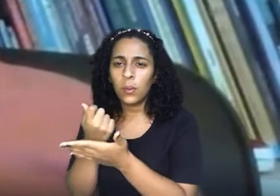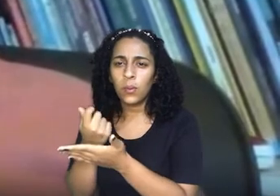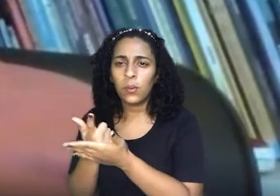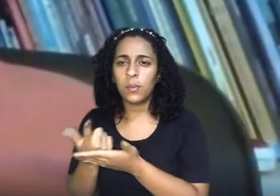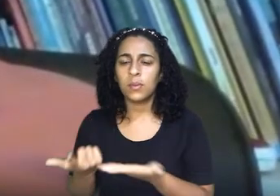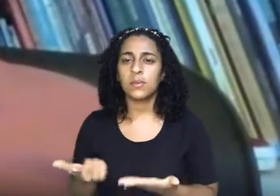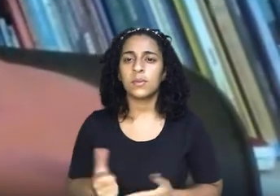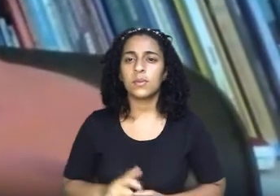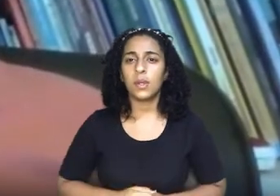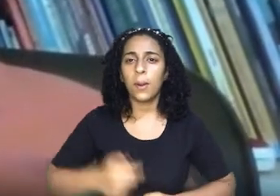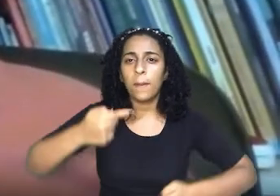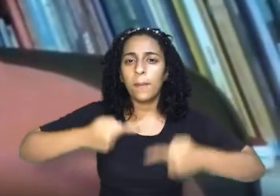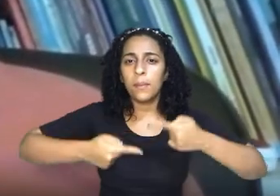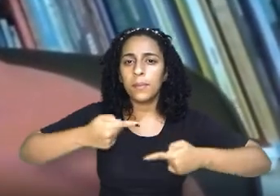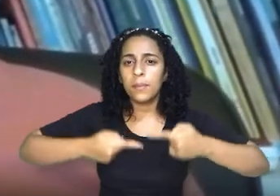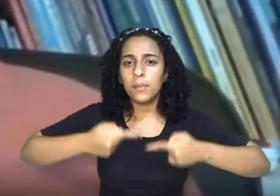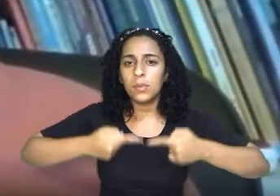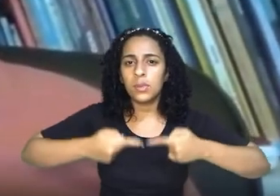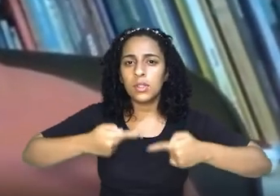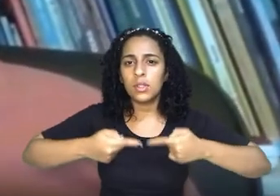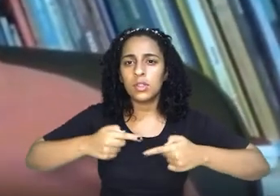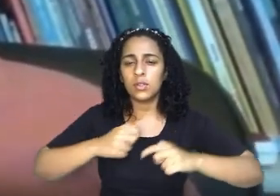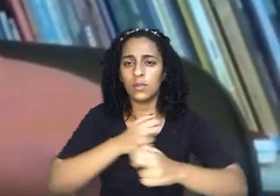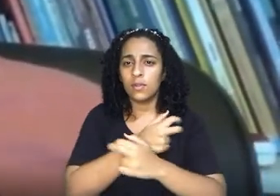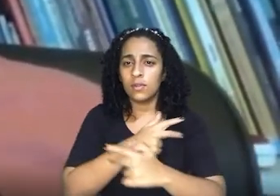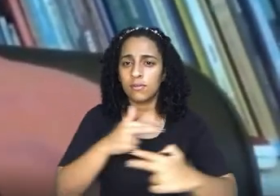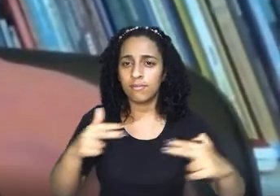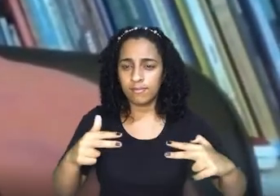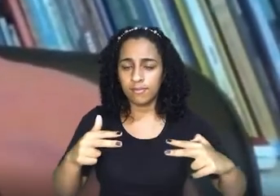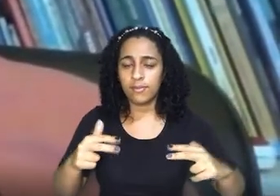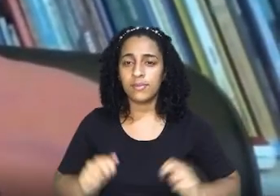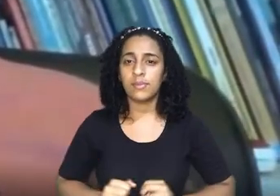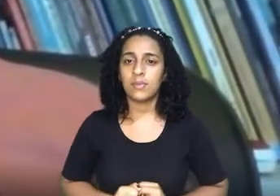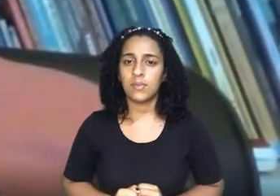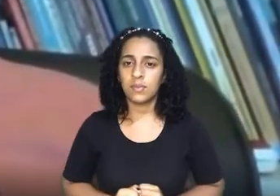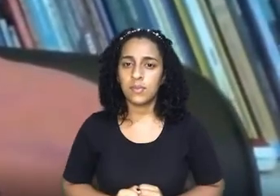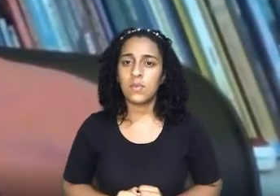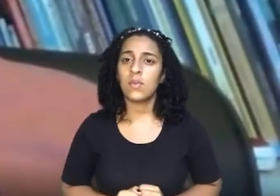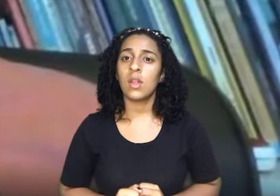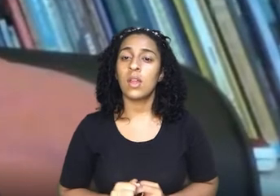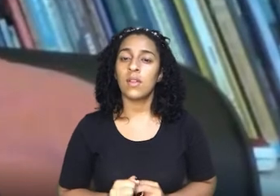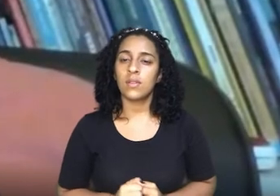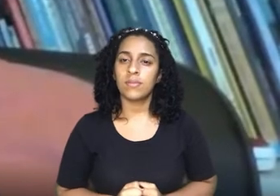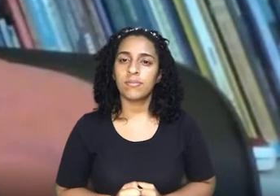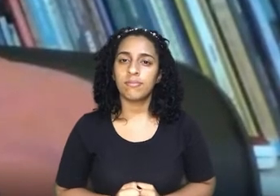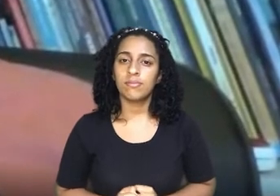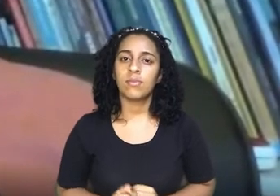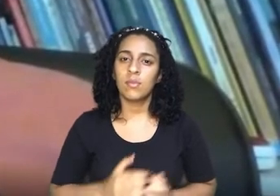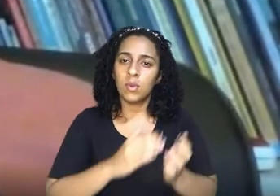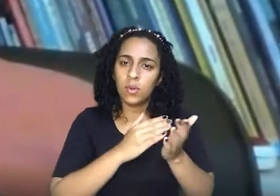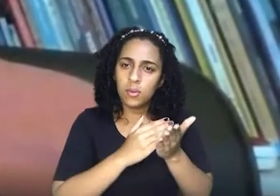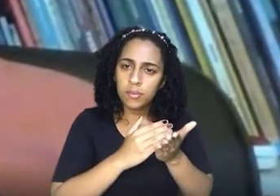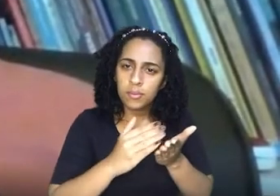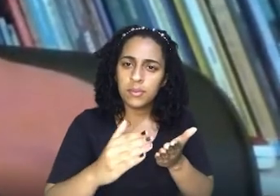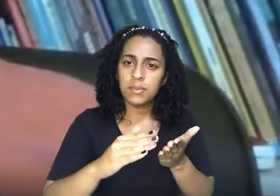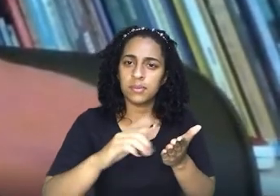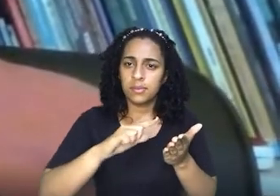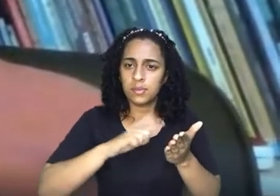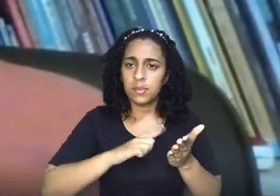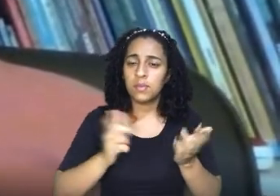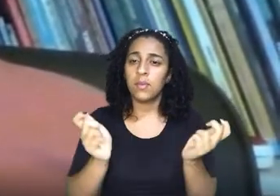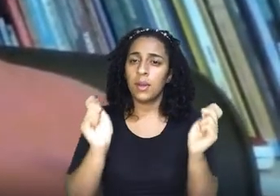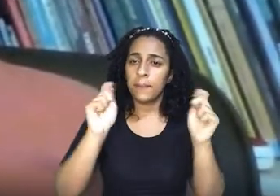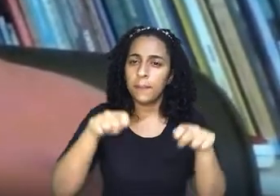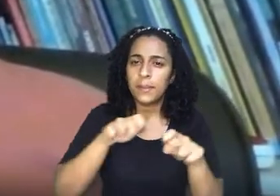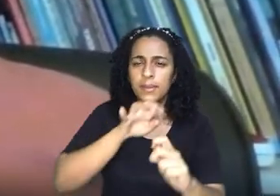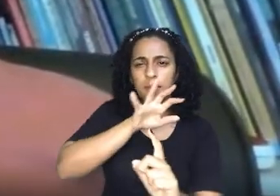das nossas opções até mesmo políticas dados sensíveis né eles passam a ter uma capacidade